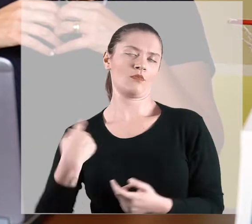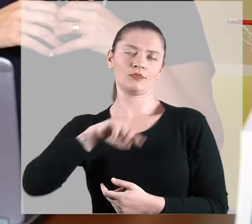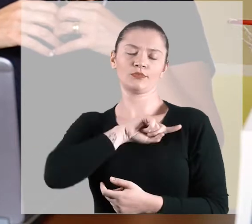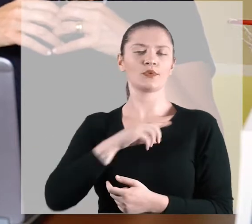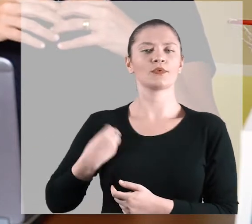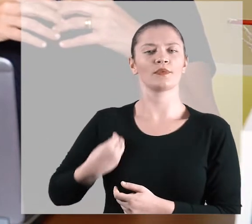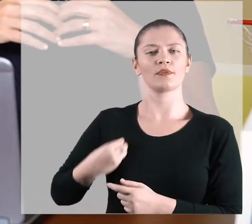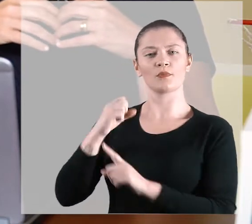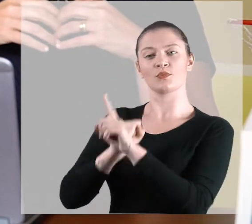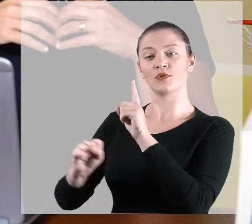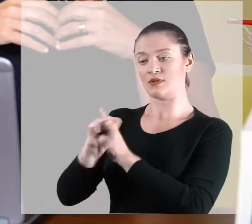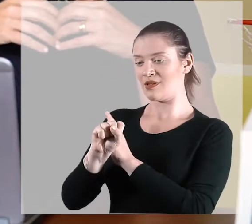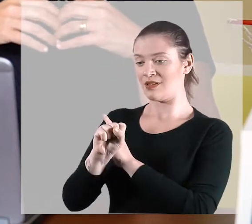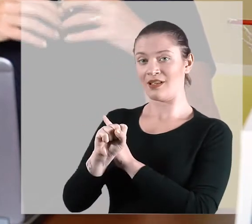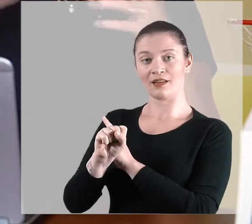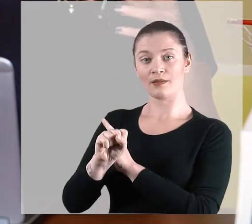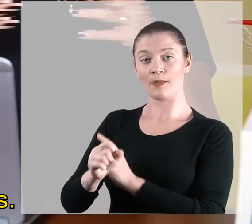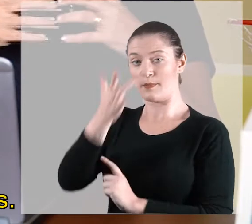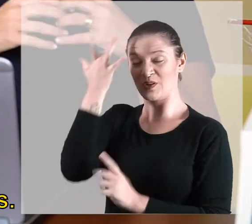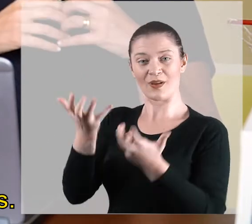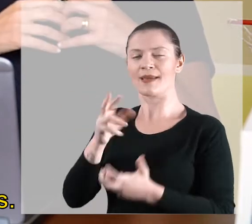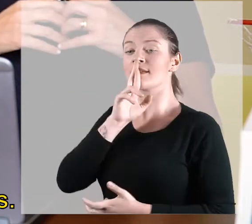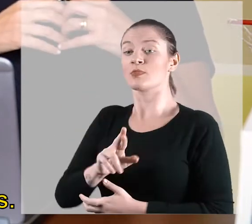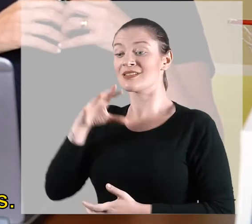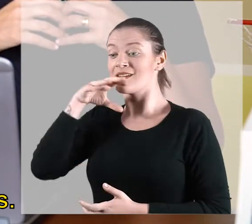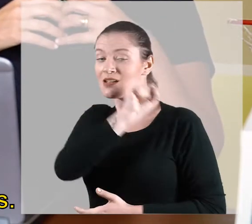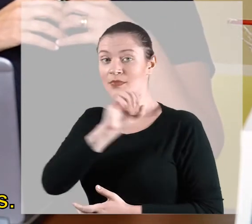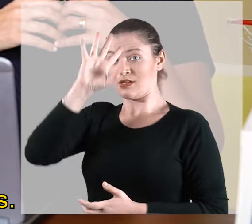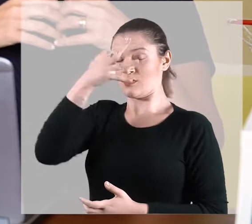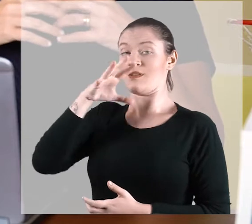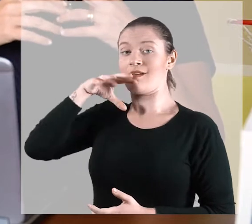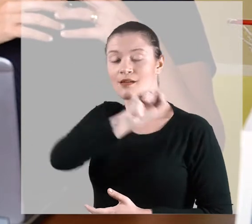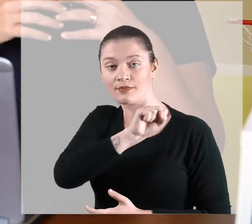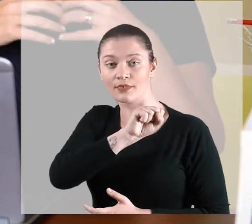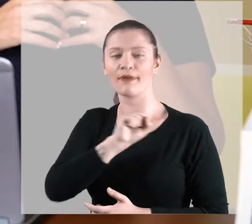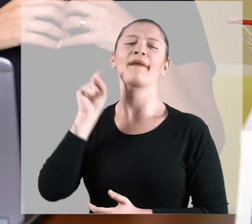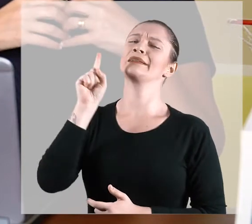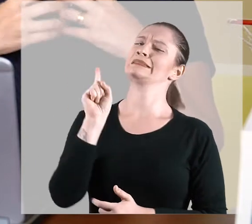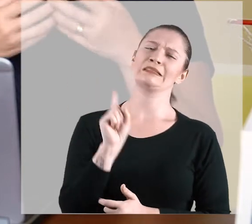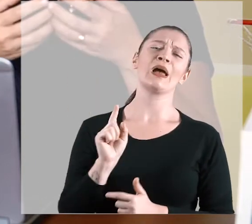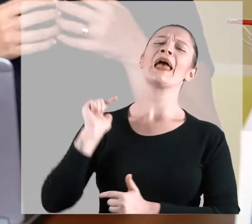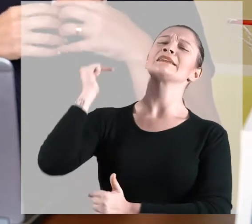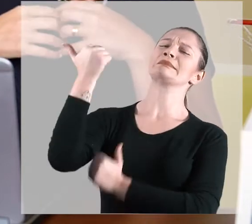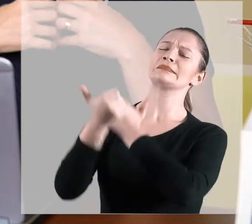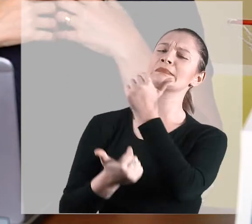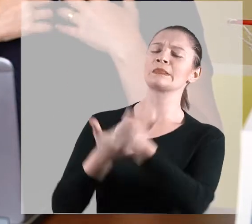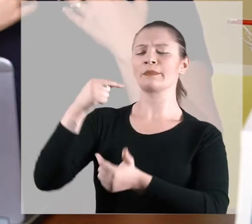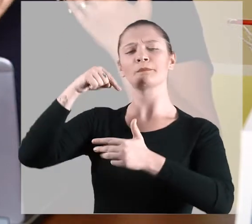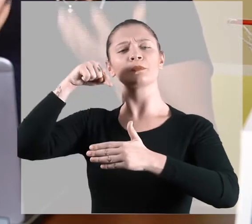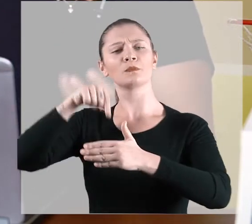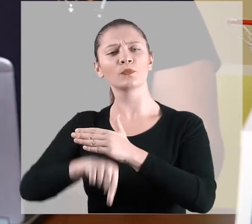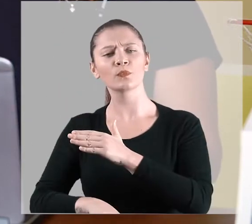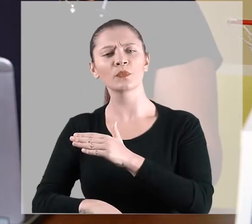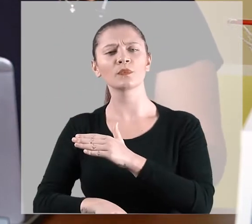as pessoas querem coisas muito imediatas, muito rápidas, soluções rápidas. É trabalhoso, mas ele é muito profundo e